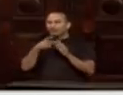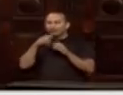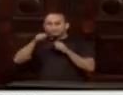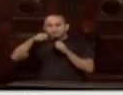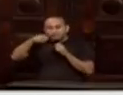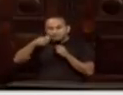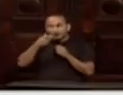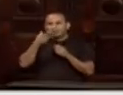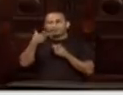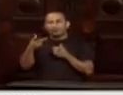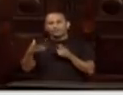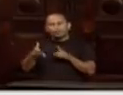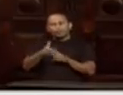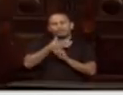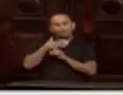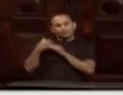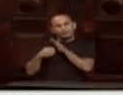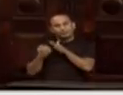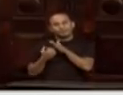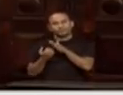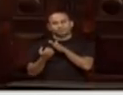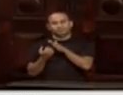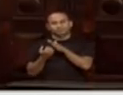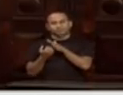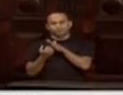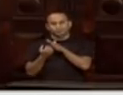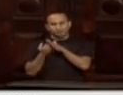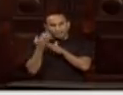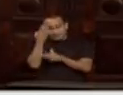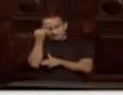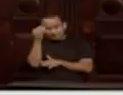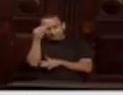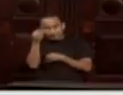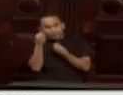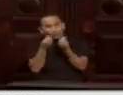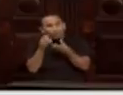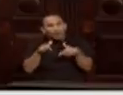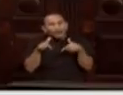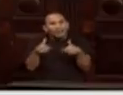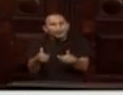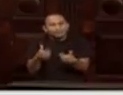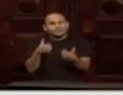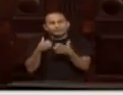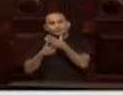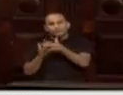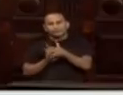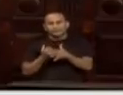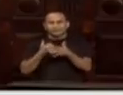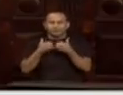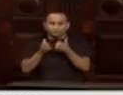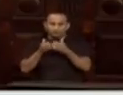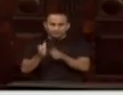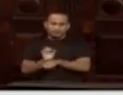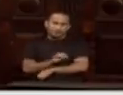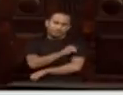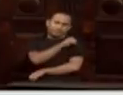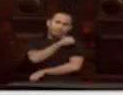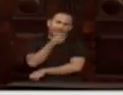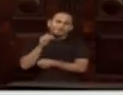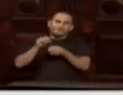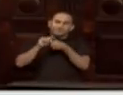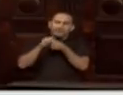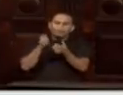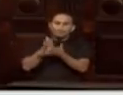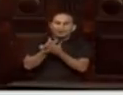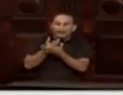que atuava para defender empresários de ônibus sabemos como agem os empresários de ônibus no rio de janeiro fazem investimento